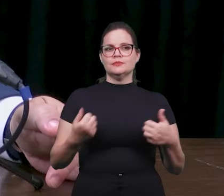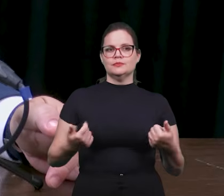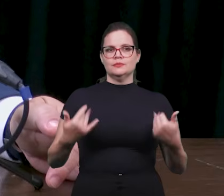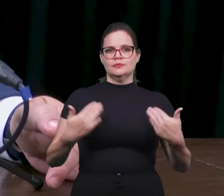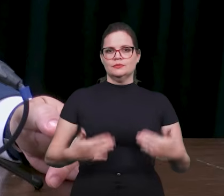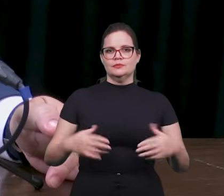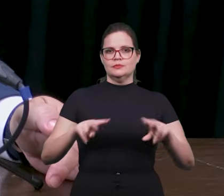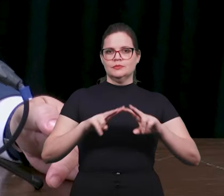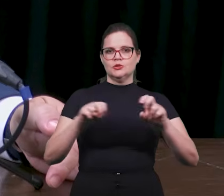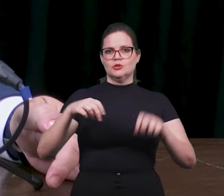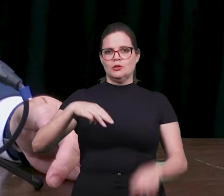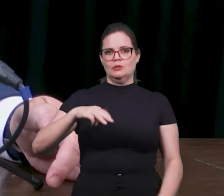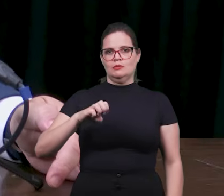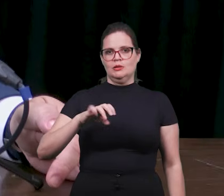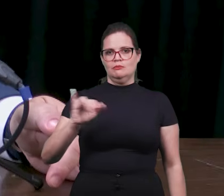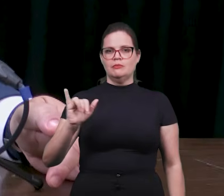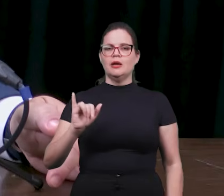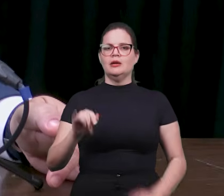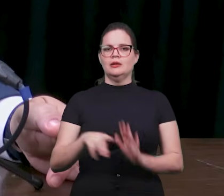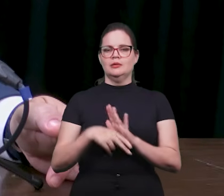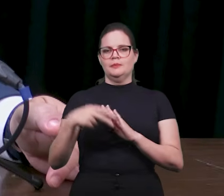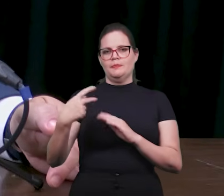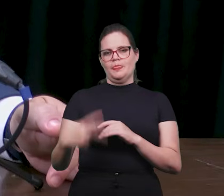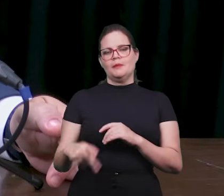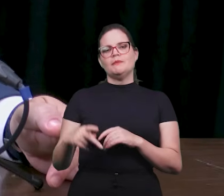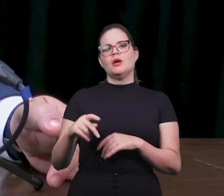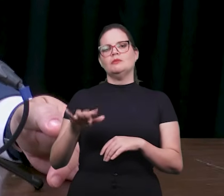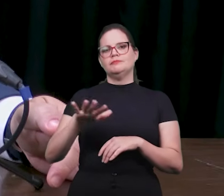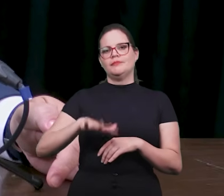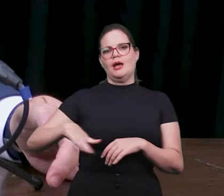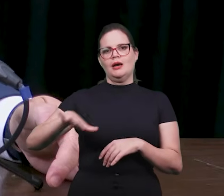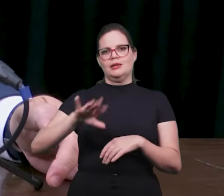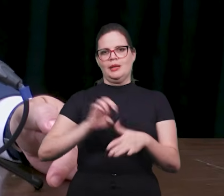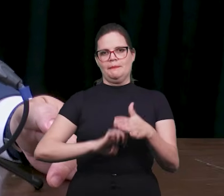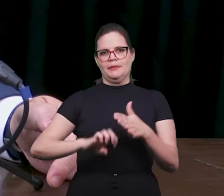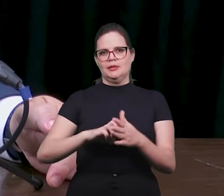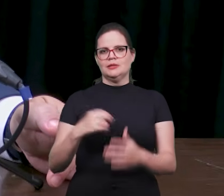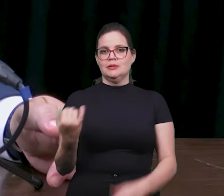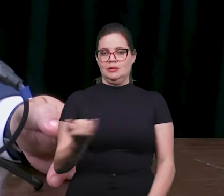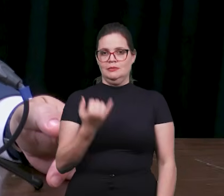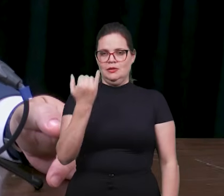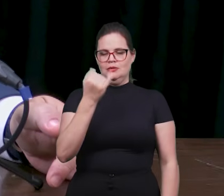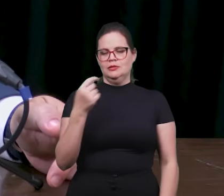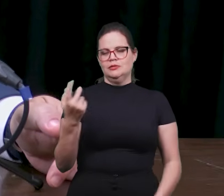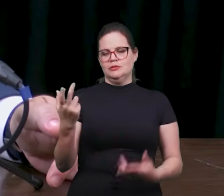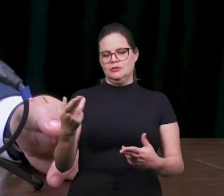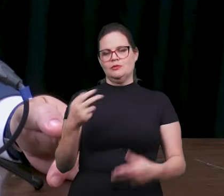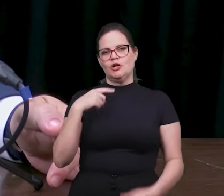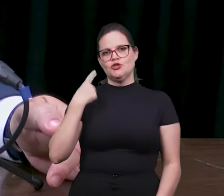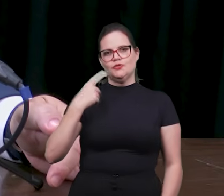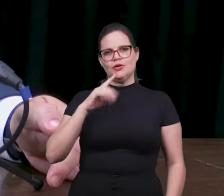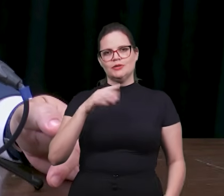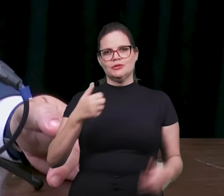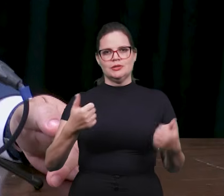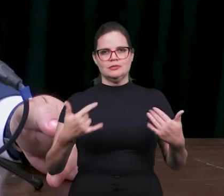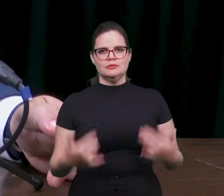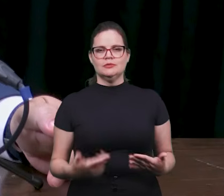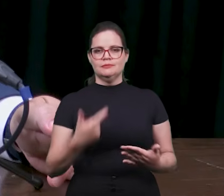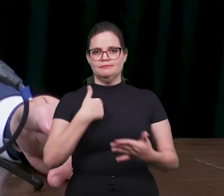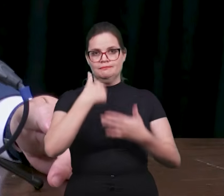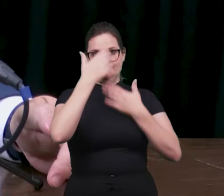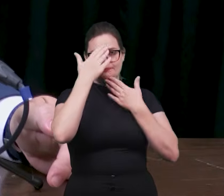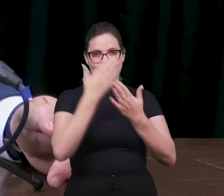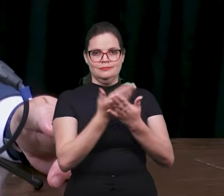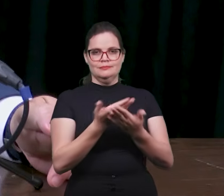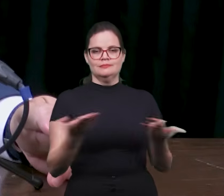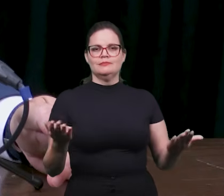aqui sobre a MEI, né, esse enquadramento empresarial aqui muito importante, como bem mencionado aqui pelo Dr. Isaías Diniz.